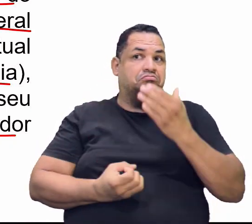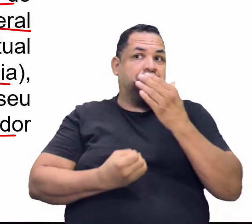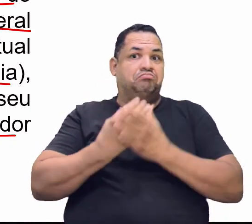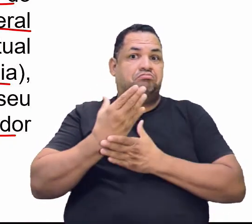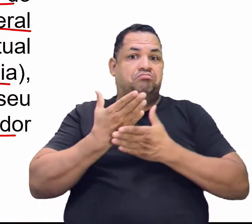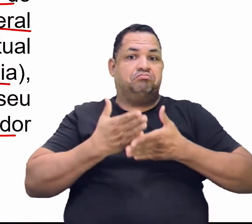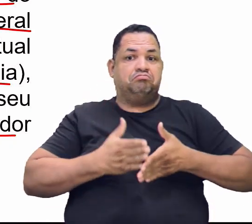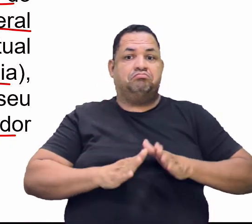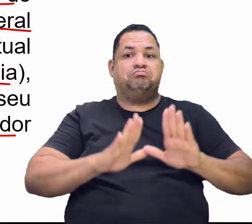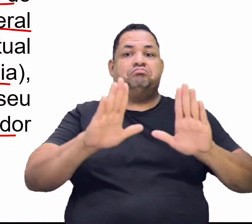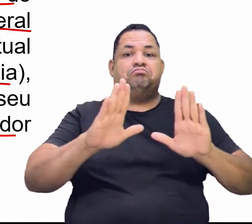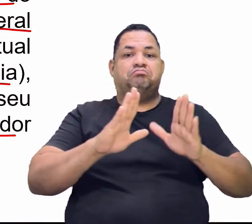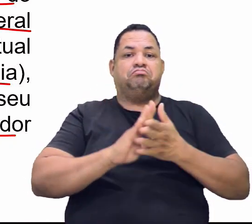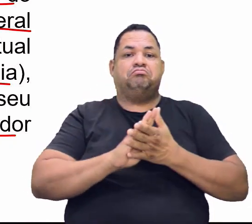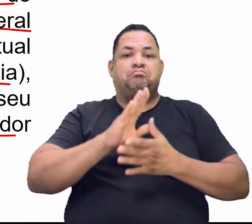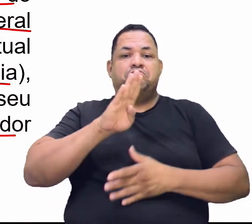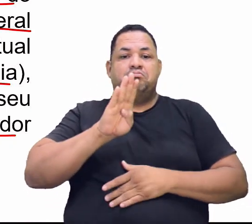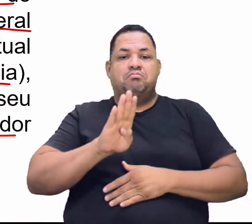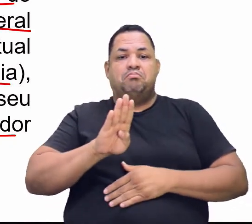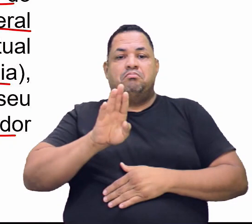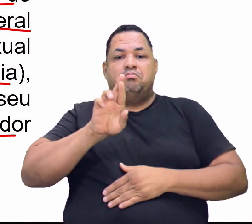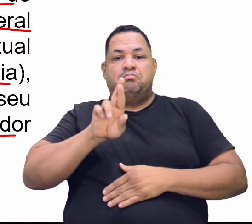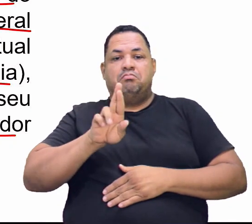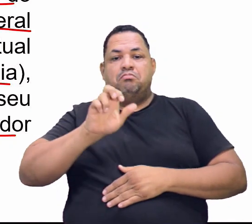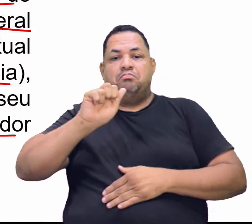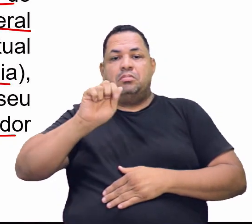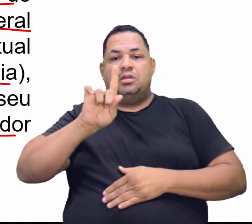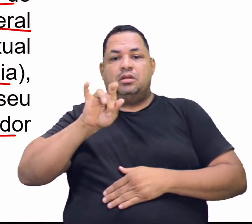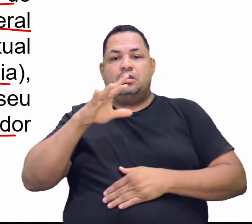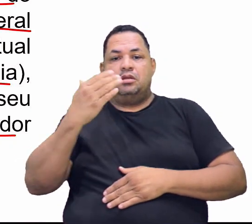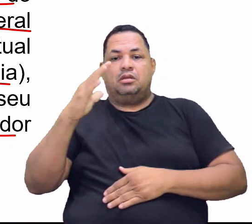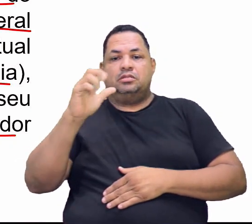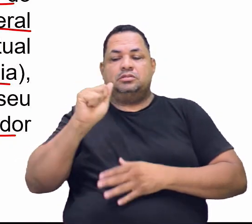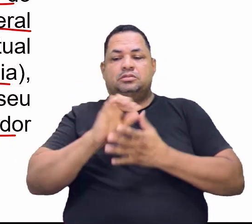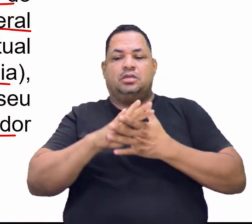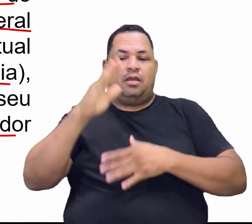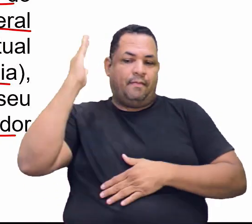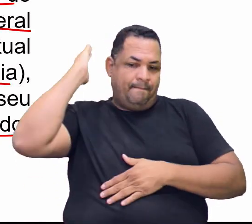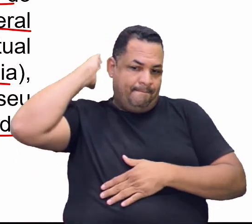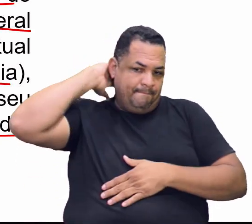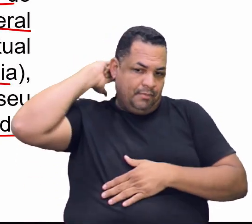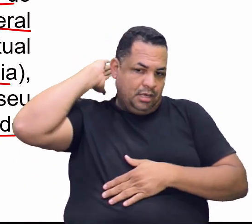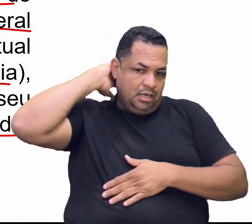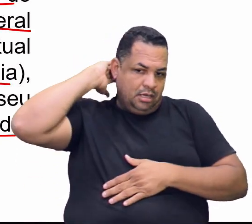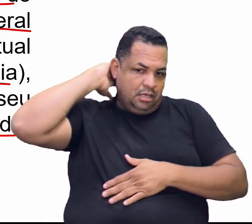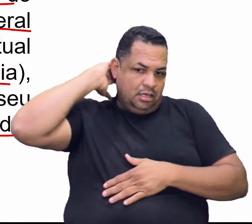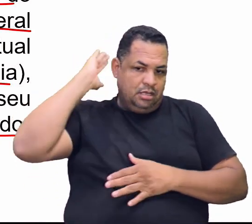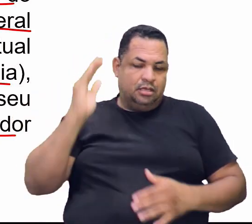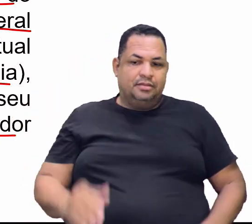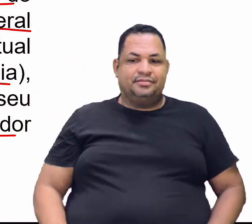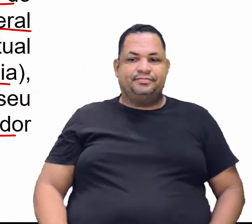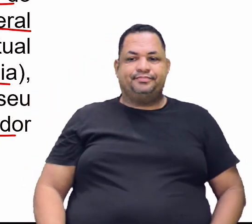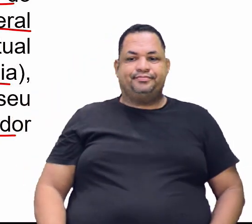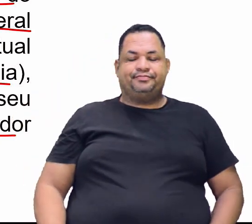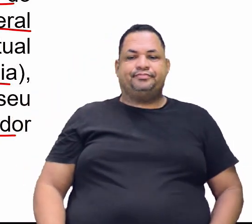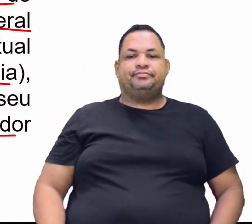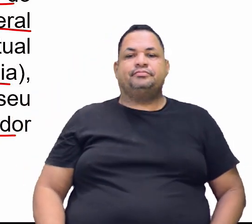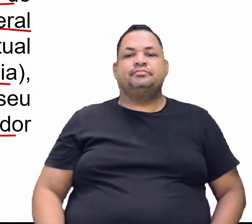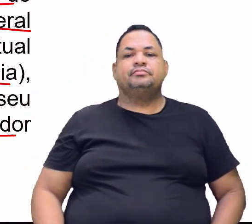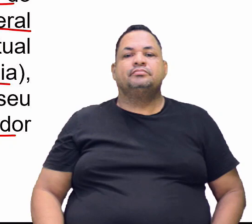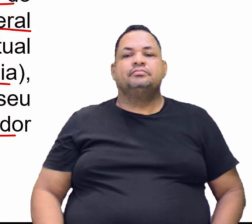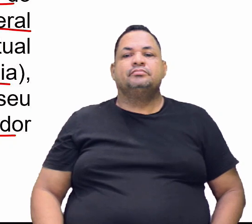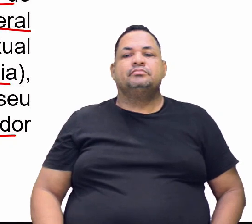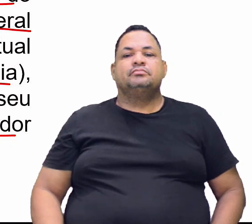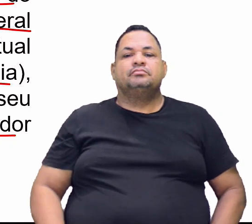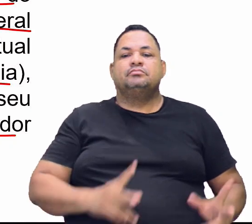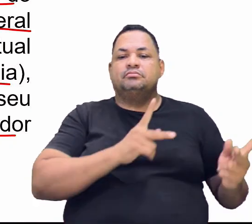veio. De Bragança, no estado do Pará. Tá bom? E aí, lembra quando eu falei?